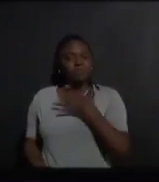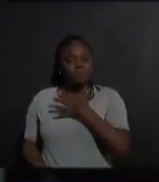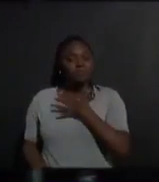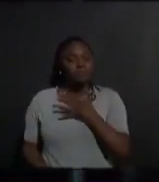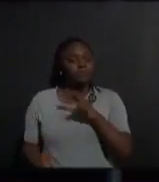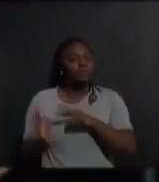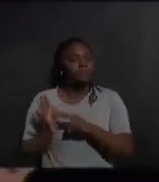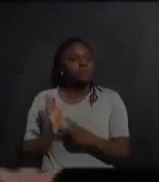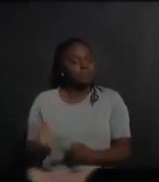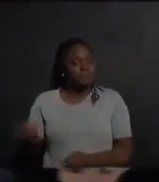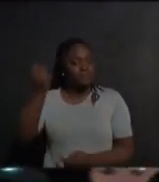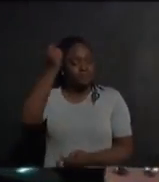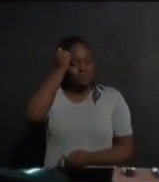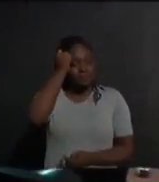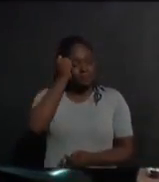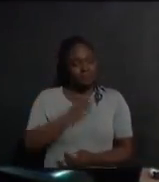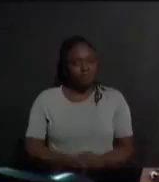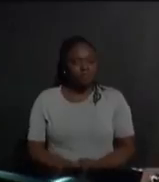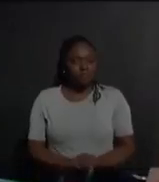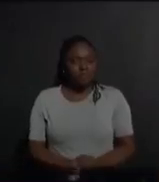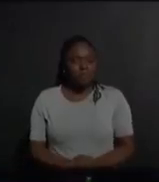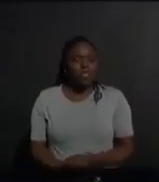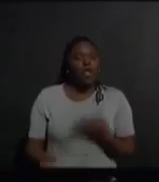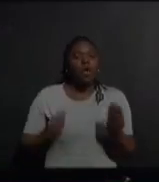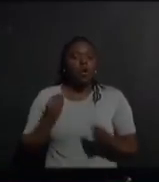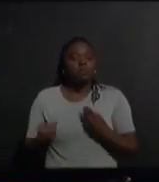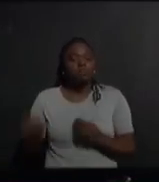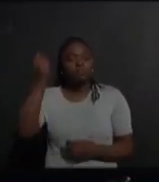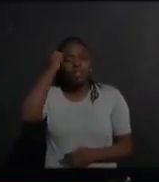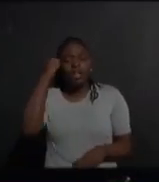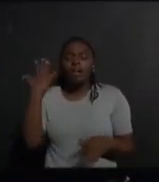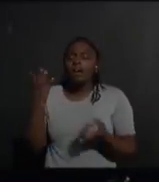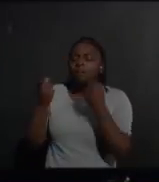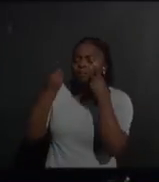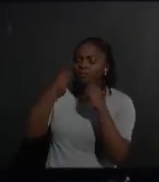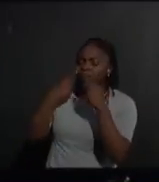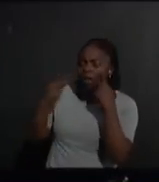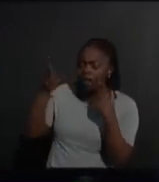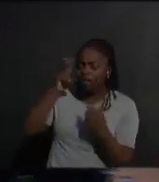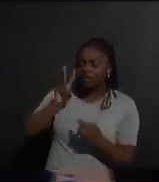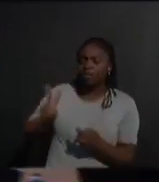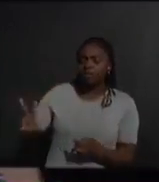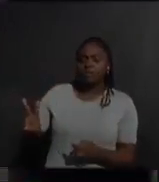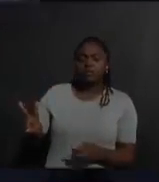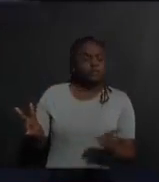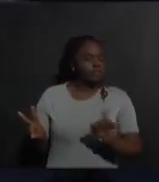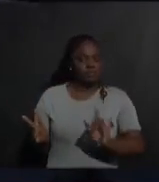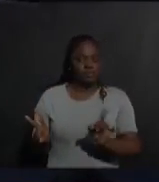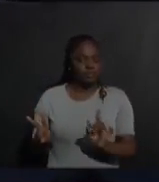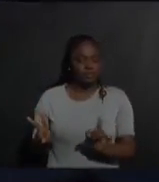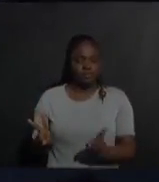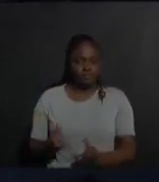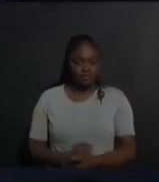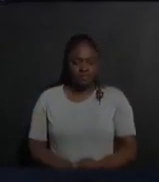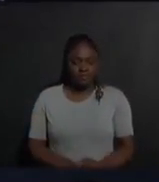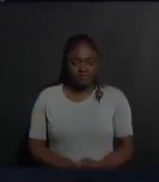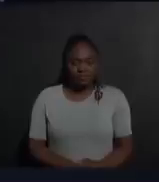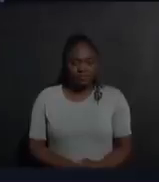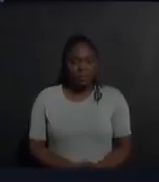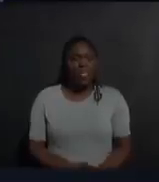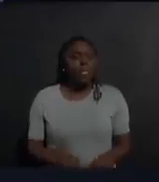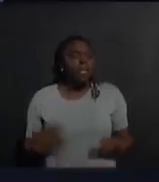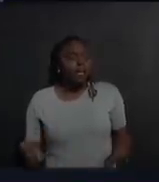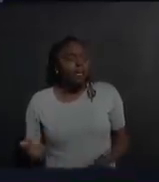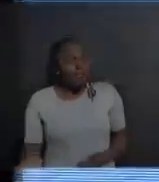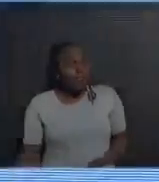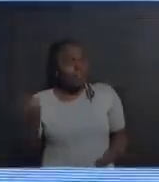arrepender. Qual a prova que se arrependeu? Ah, eu chorei 2 dias. Não, isso é pedra no rim. Ah, não, eu